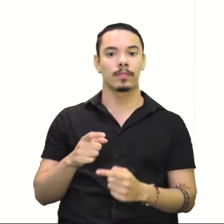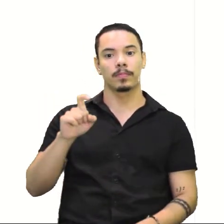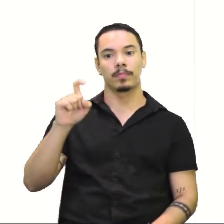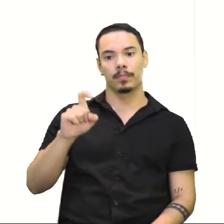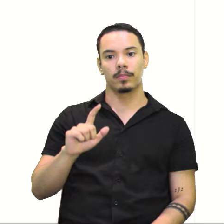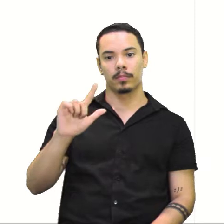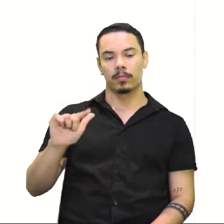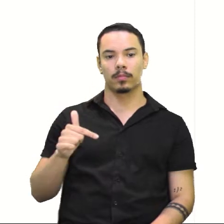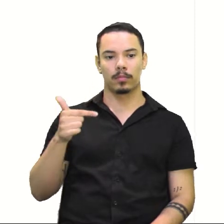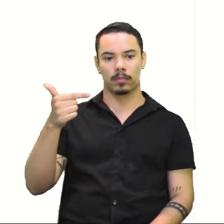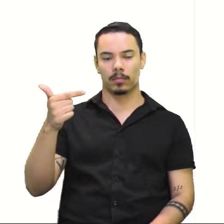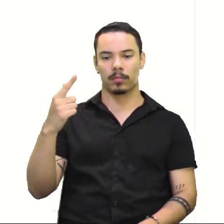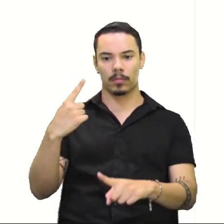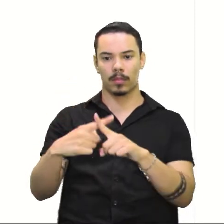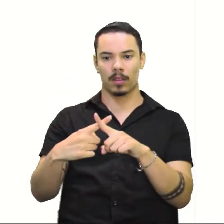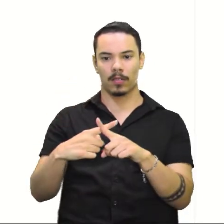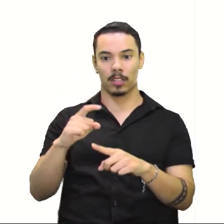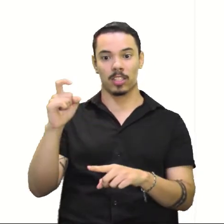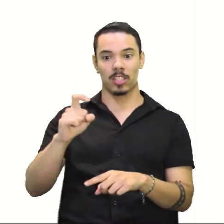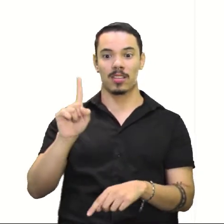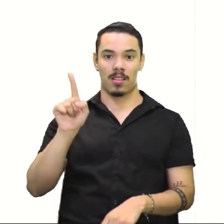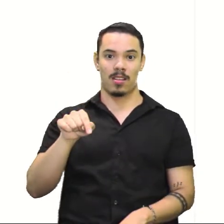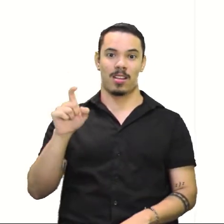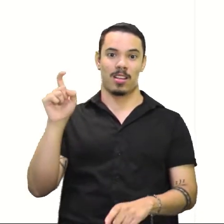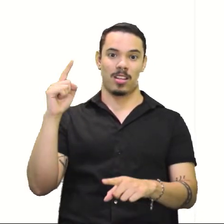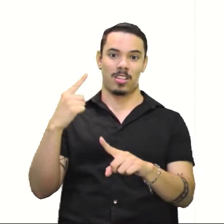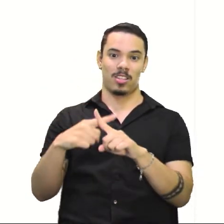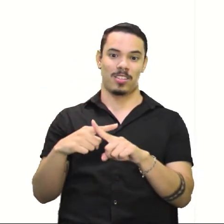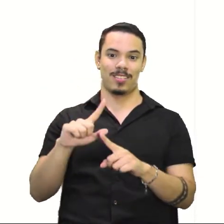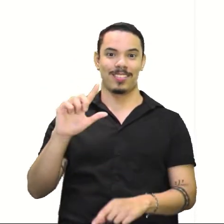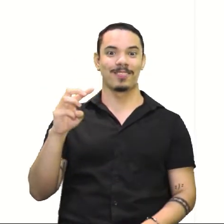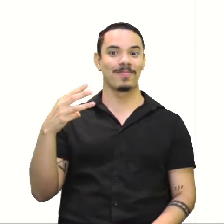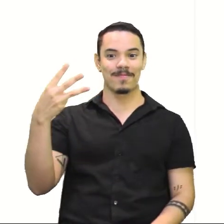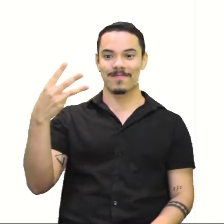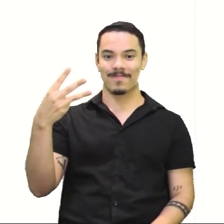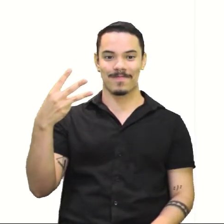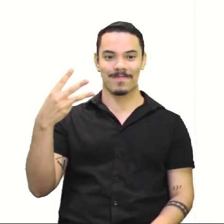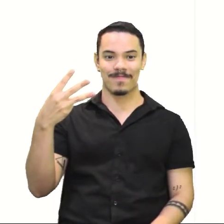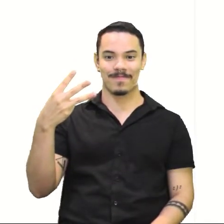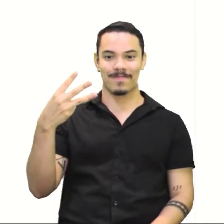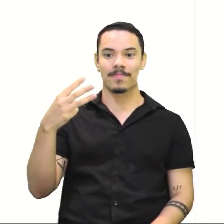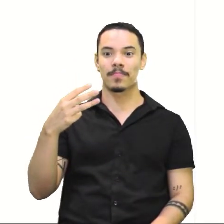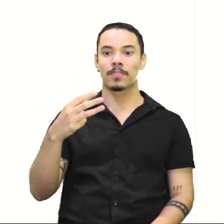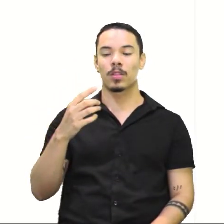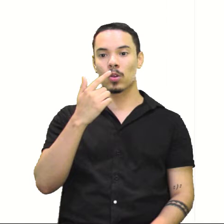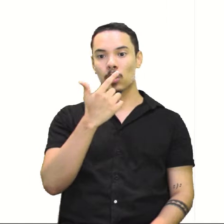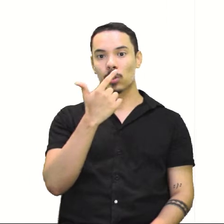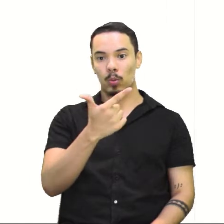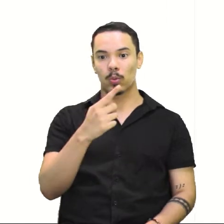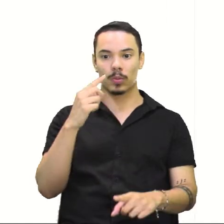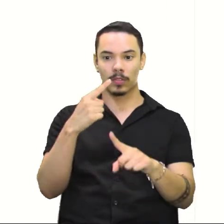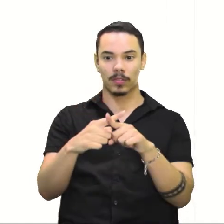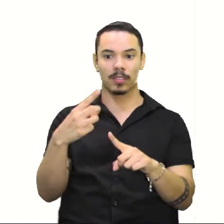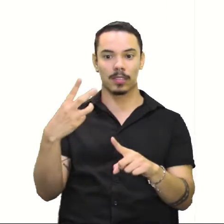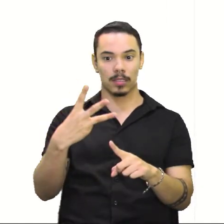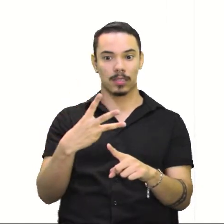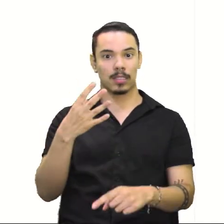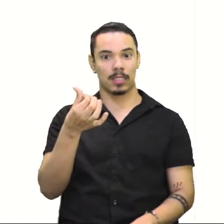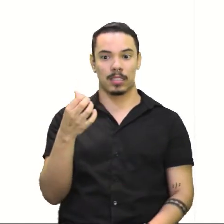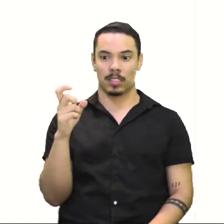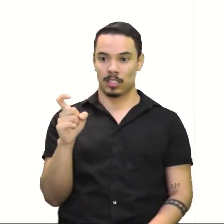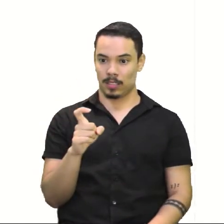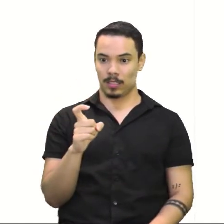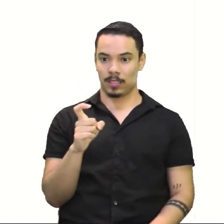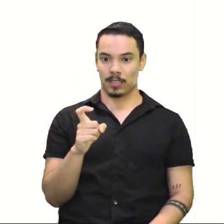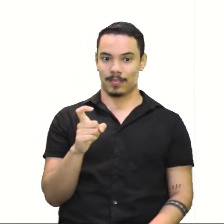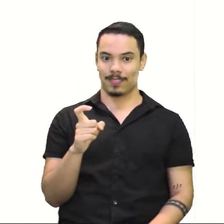vezes x é x ao cubo. Mais 2 vezes 3? 6. 6x. Eu devo 2 e eu devo 3? Eu devo?